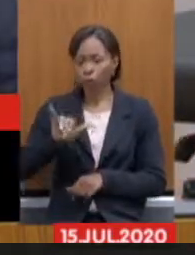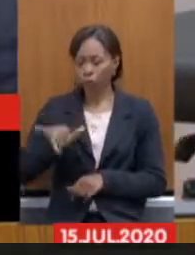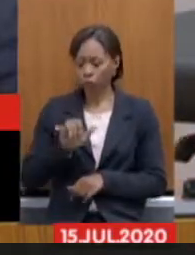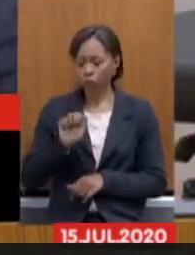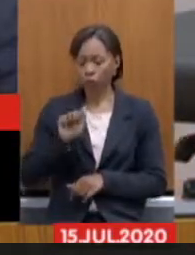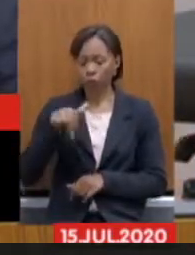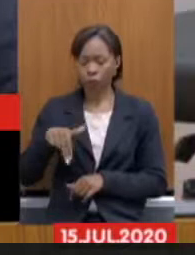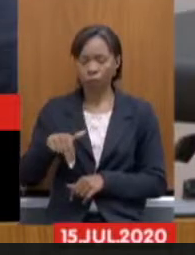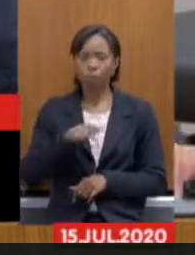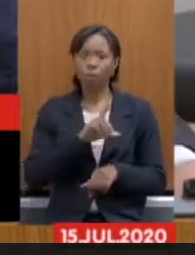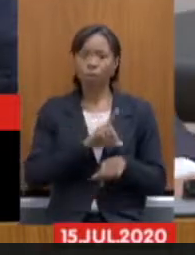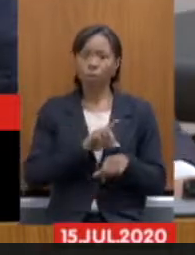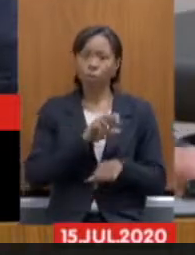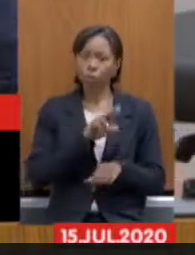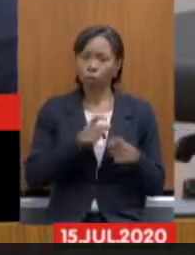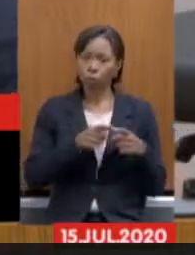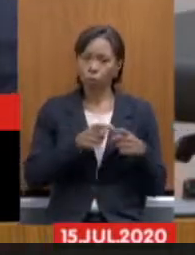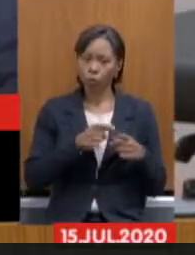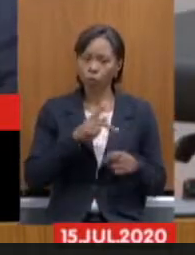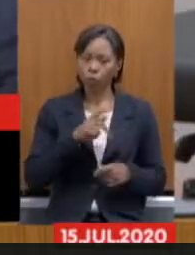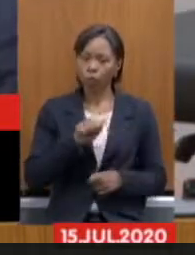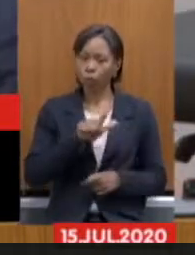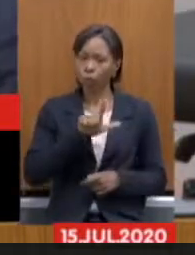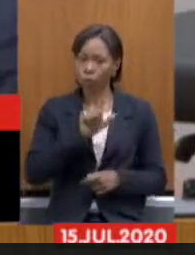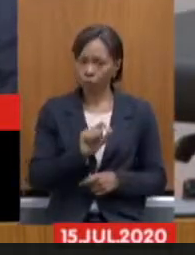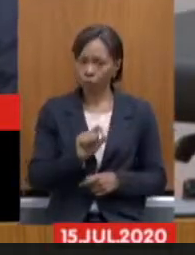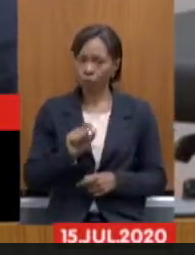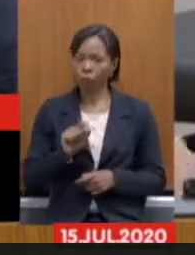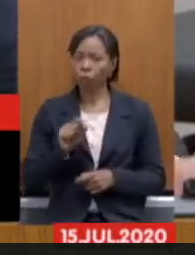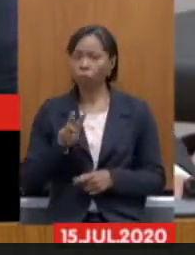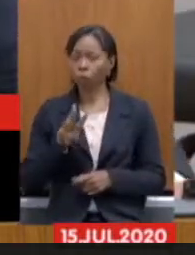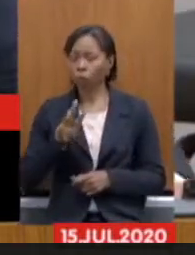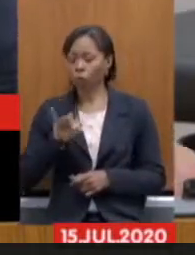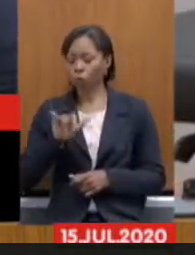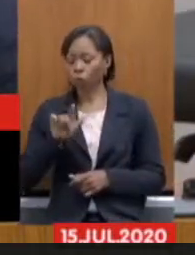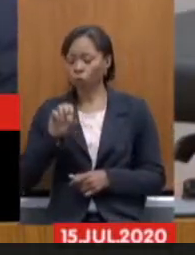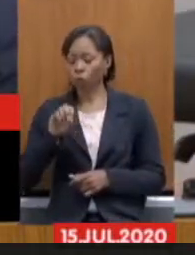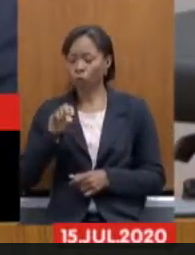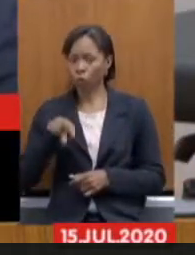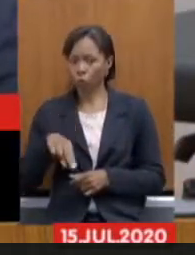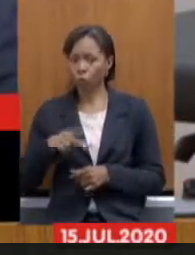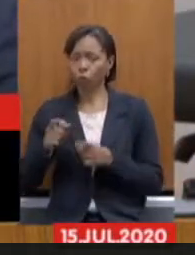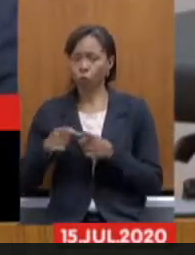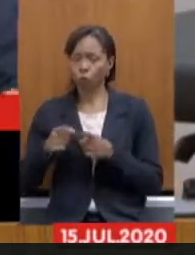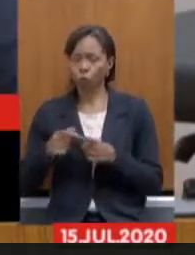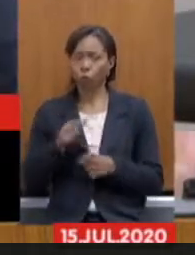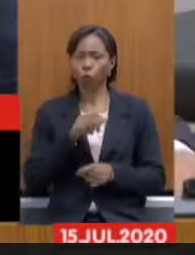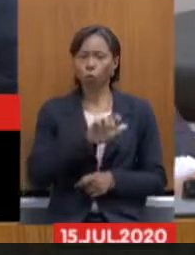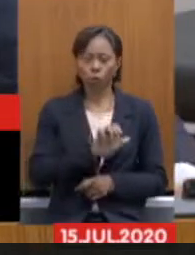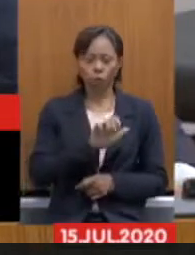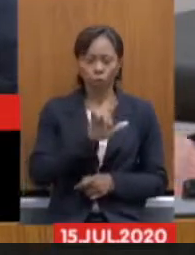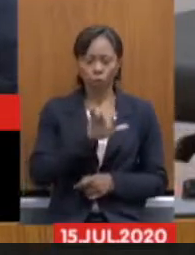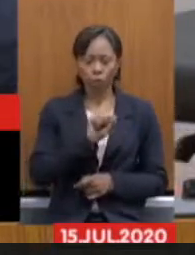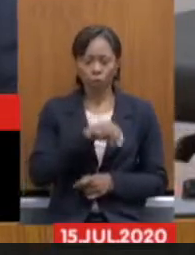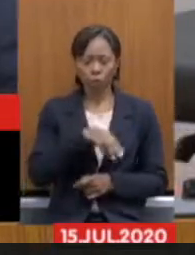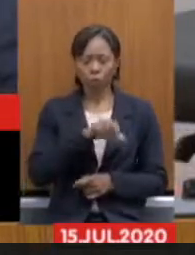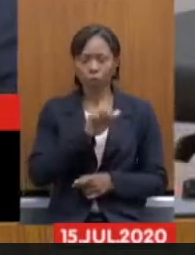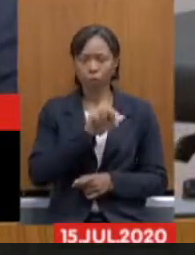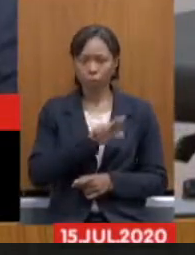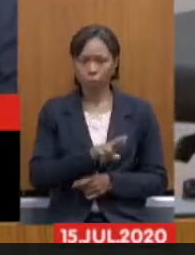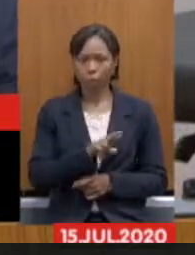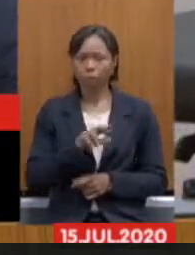deputado dr paulo deputado dr wilson batista deputado elismar prado